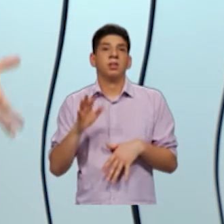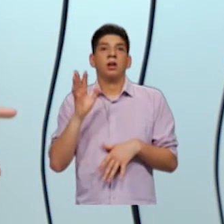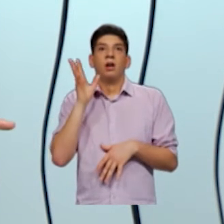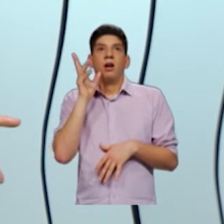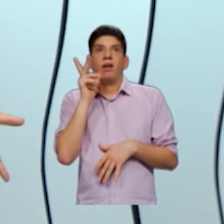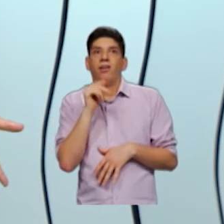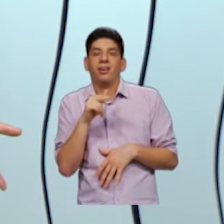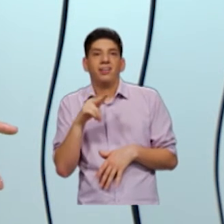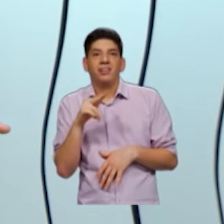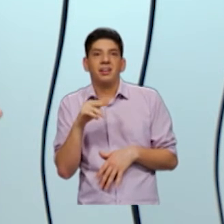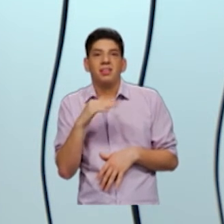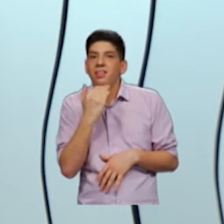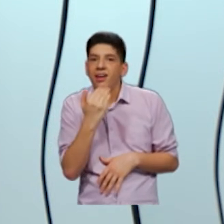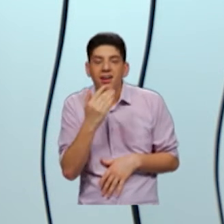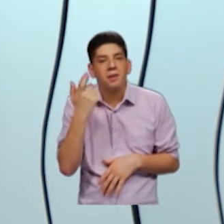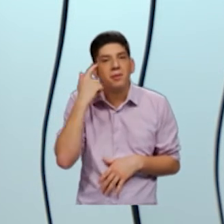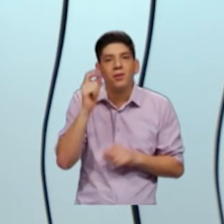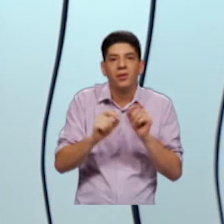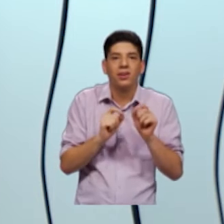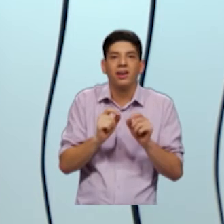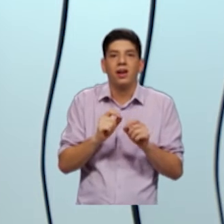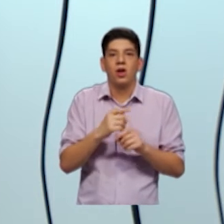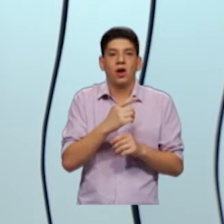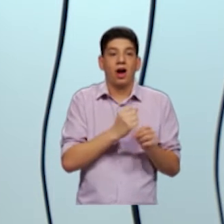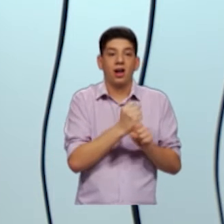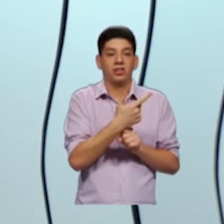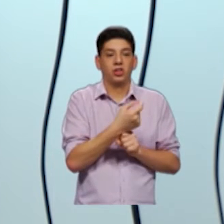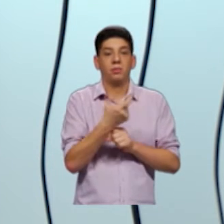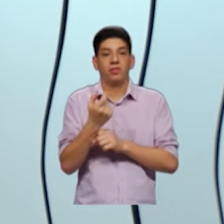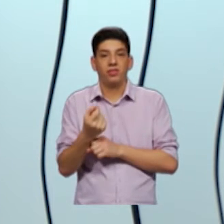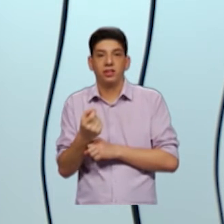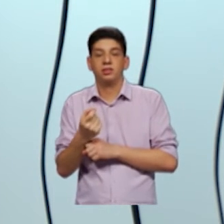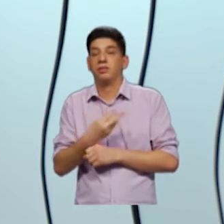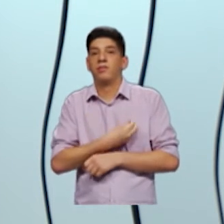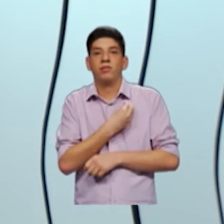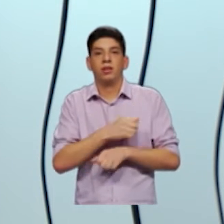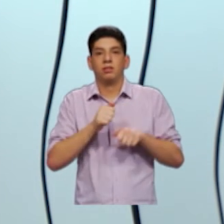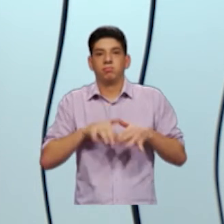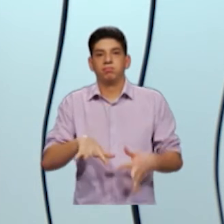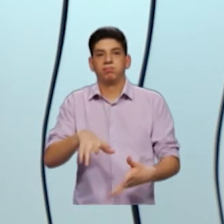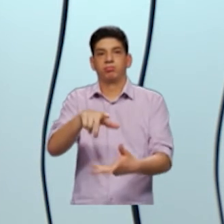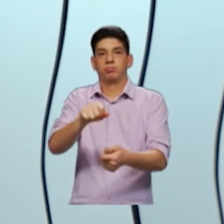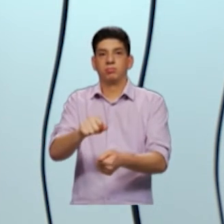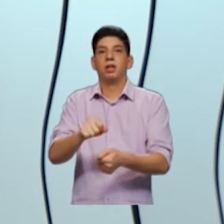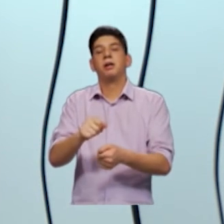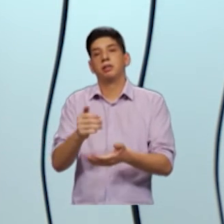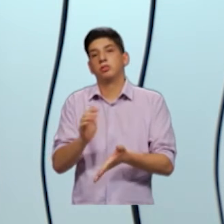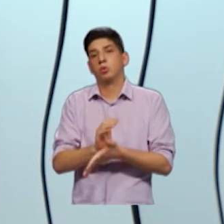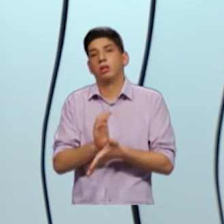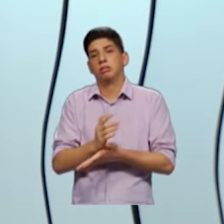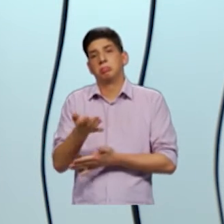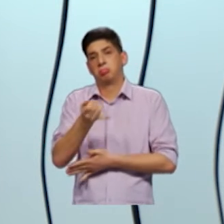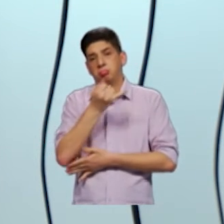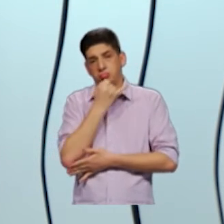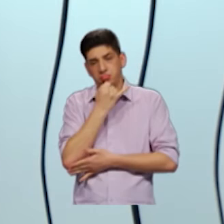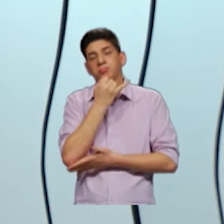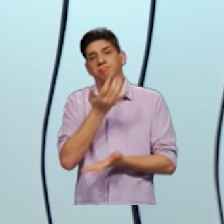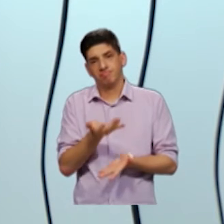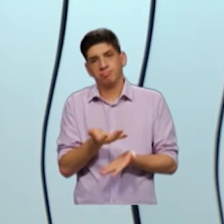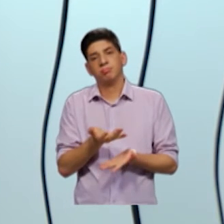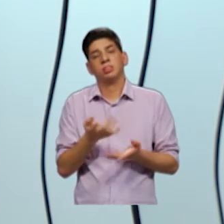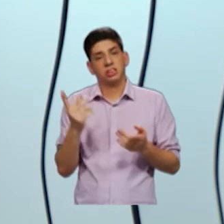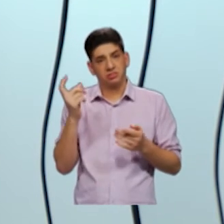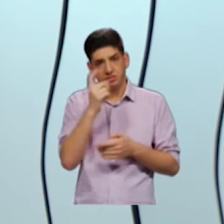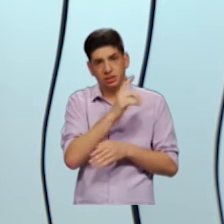viver 2020 numa pandemia, numa situação assim tão caótica como nós estamos. Mas é preciso seguir